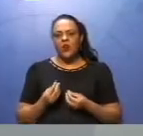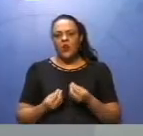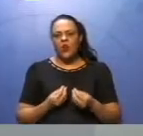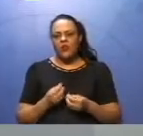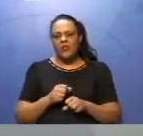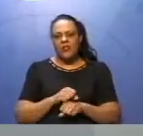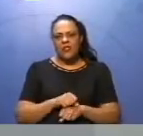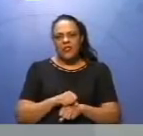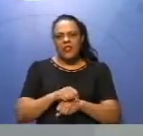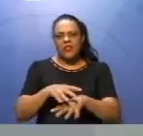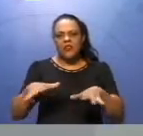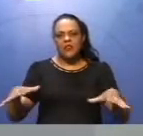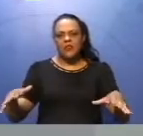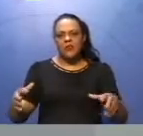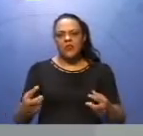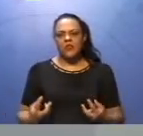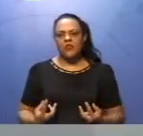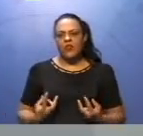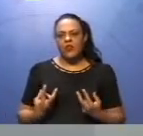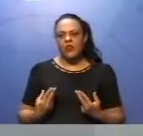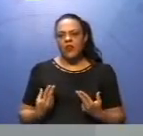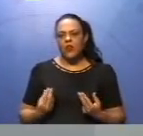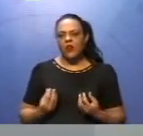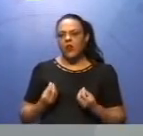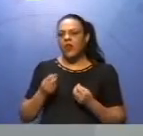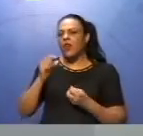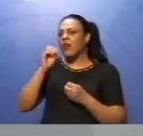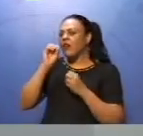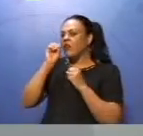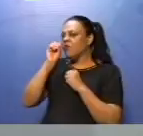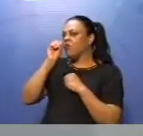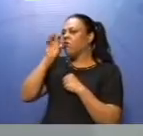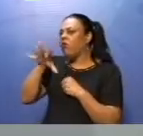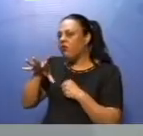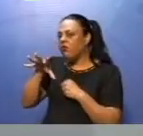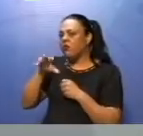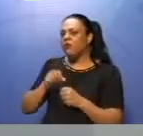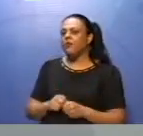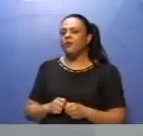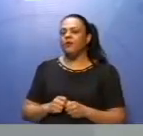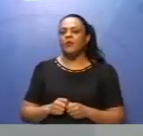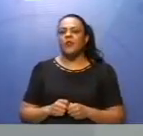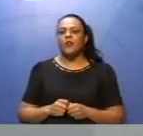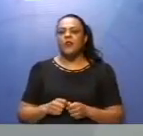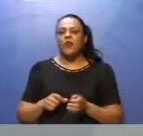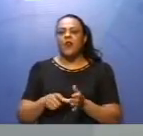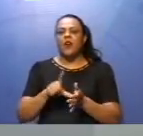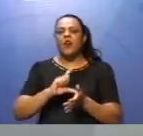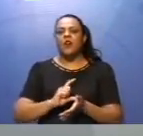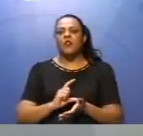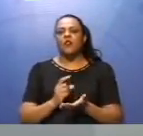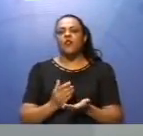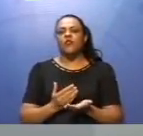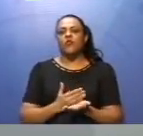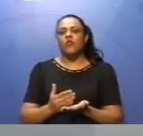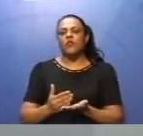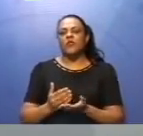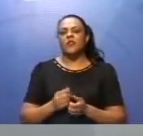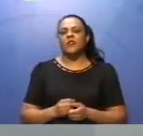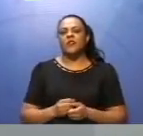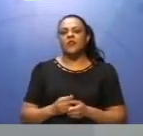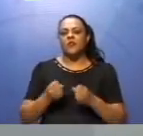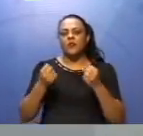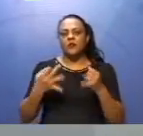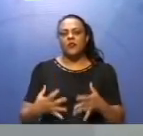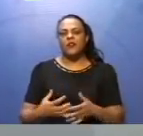mesma forma, que é através das vias aéreas. Antes de começarmos a falar sobre eles, vamos recordar um pouquinho